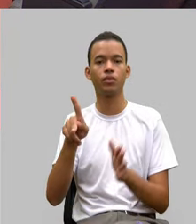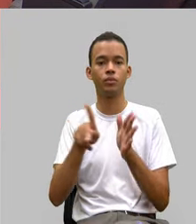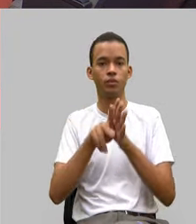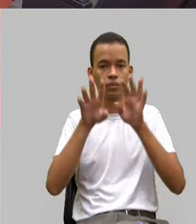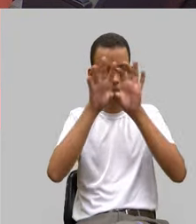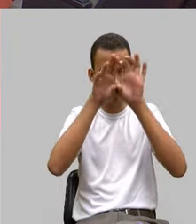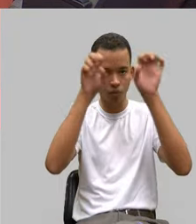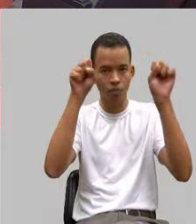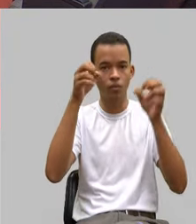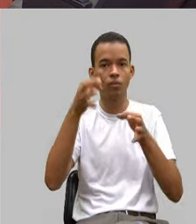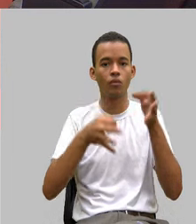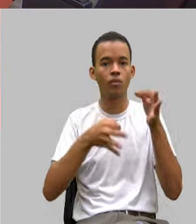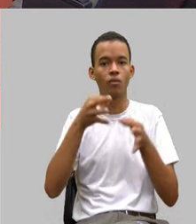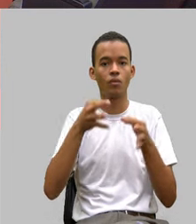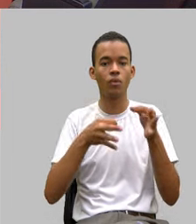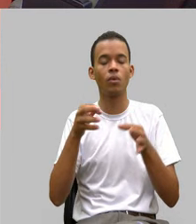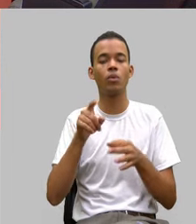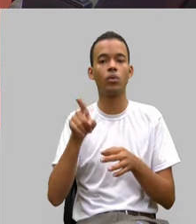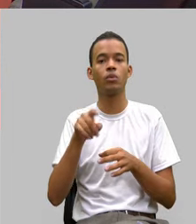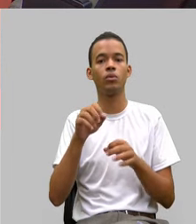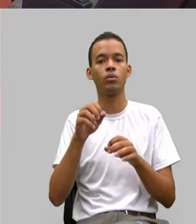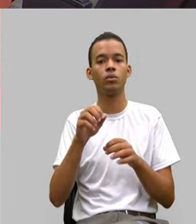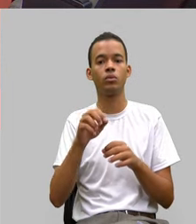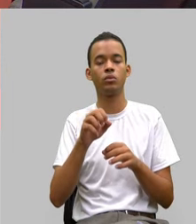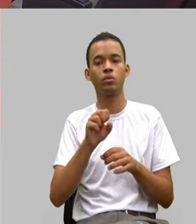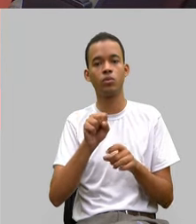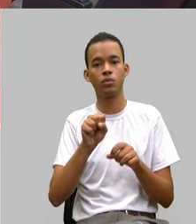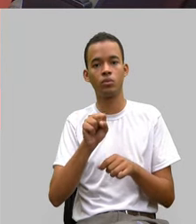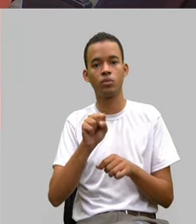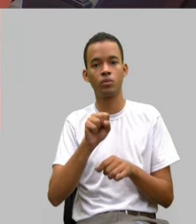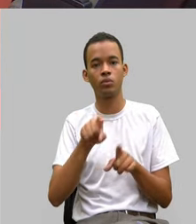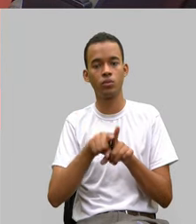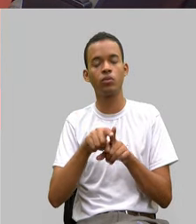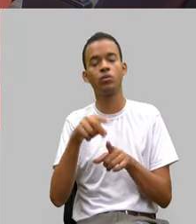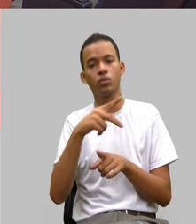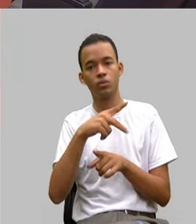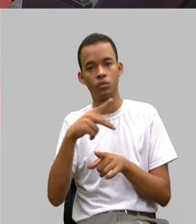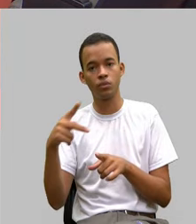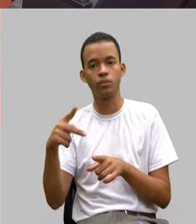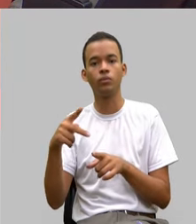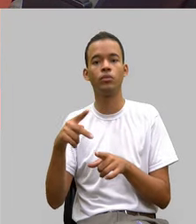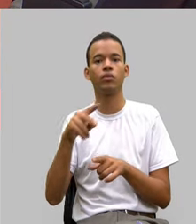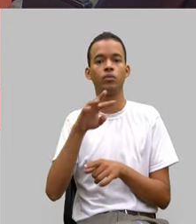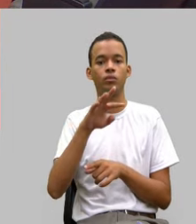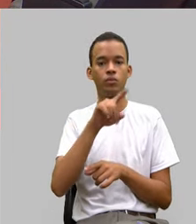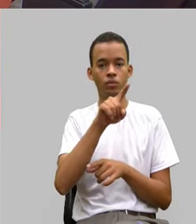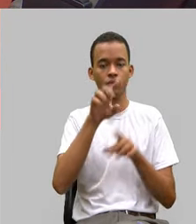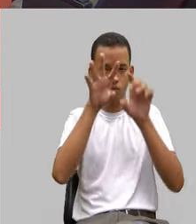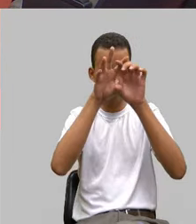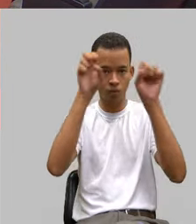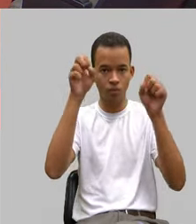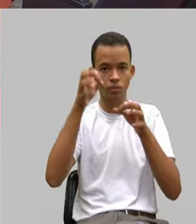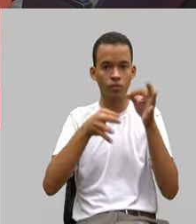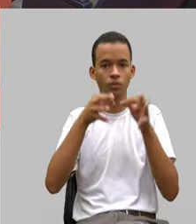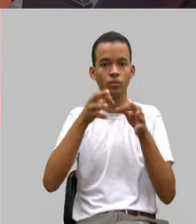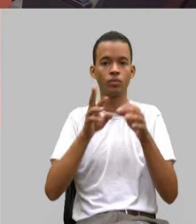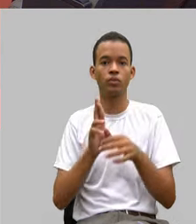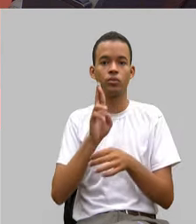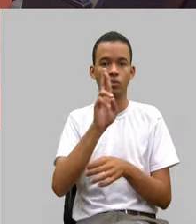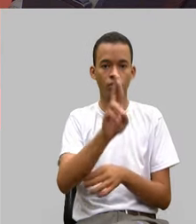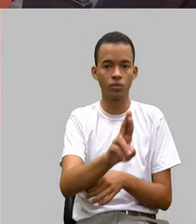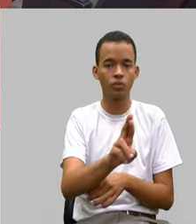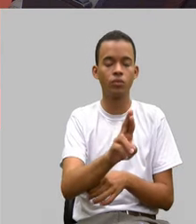de Minas Gerais superintendente de saúde do TJMG representando o Desembargador José Artur de